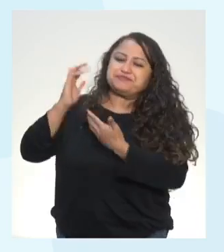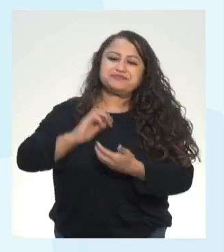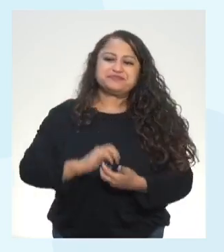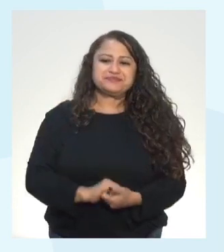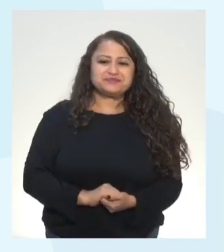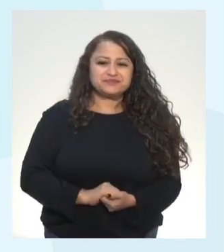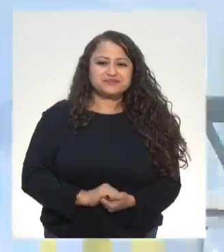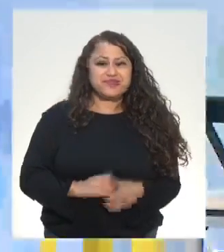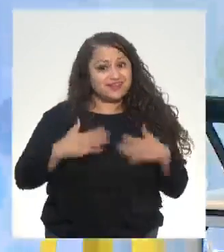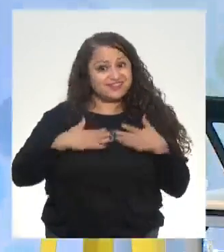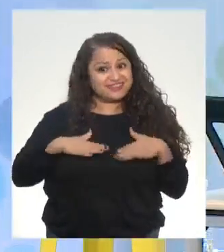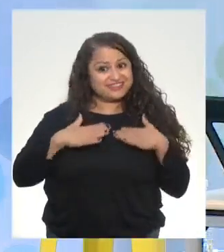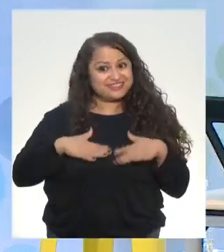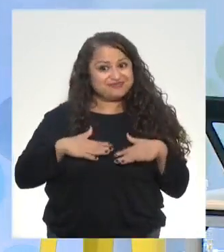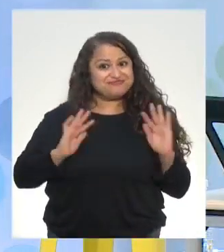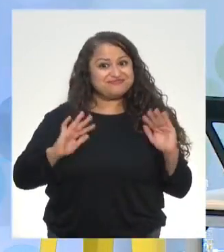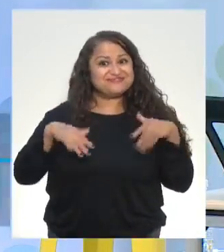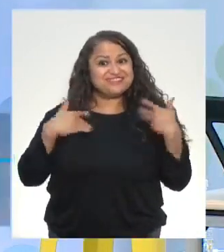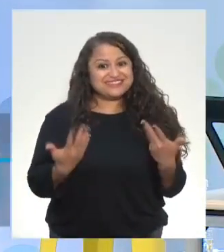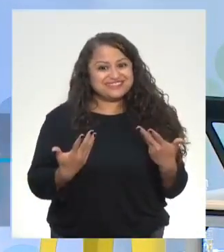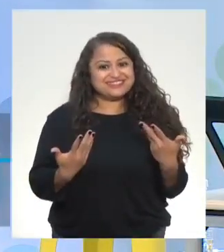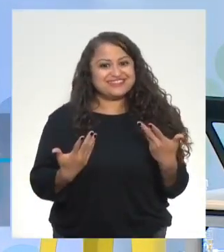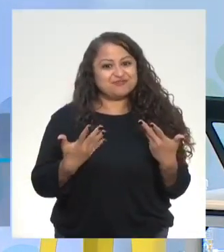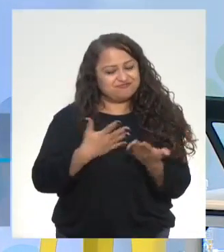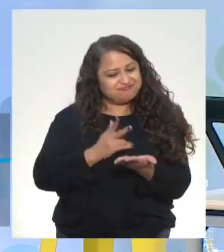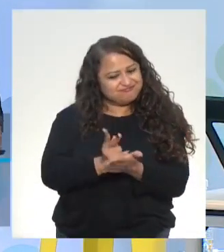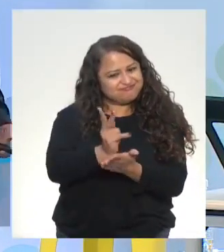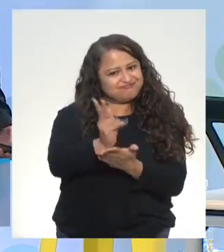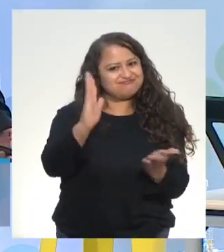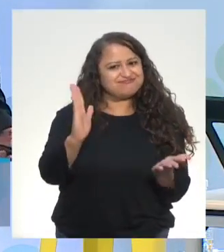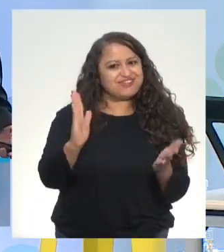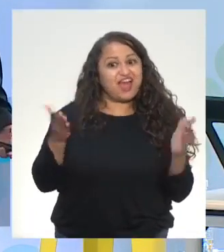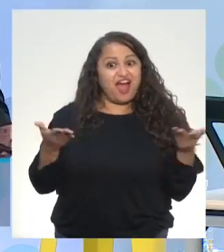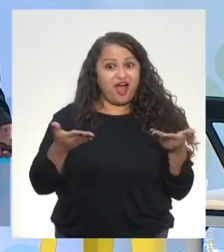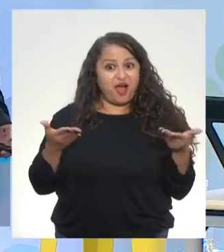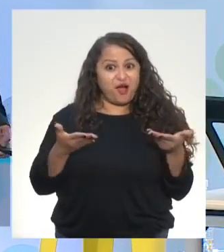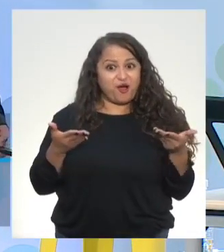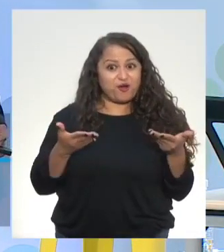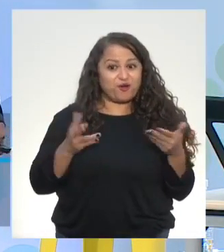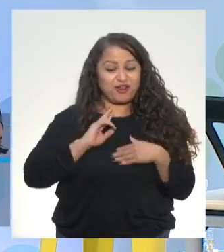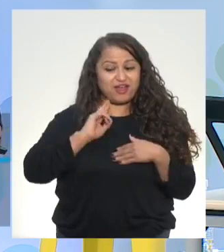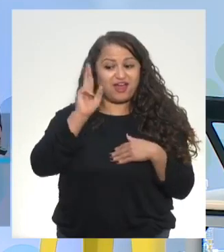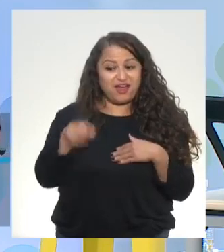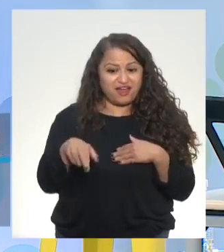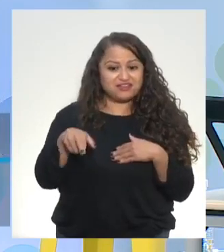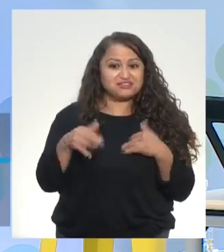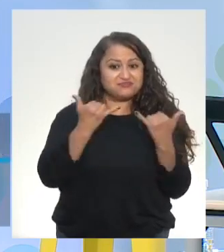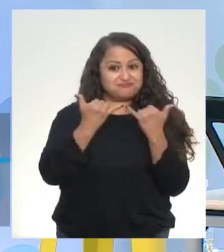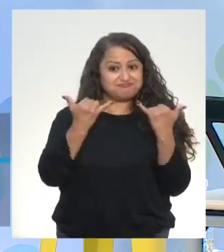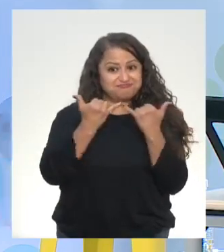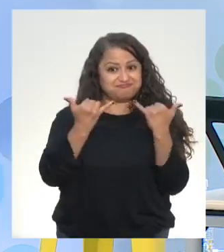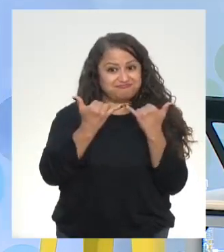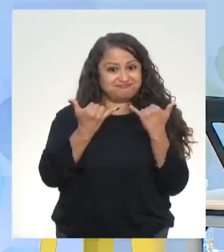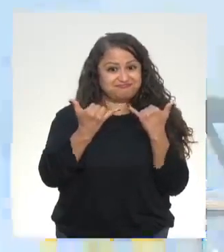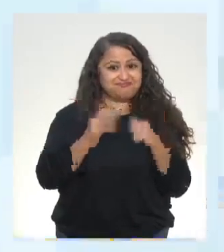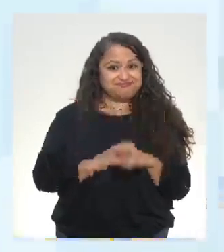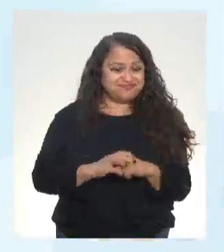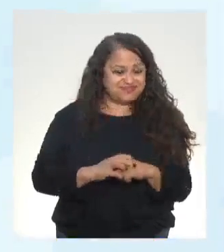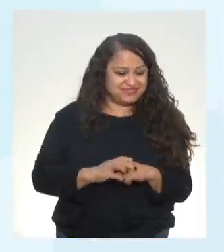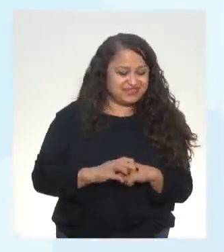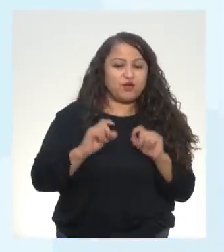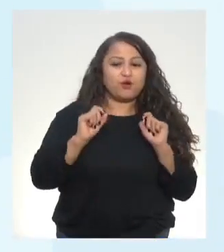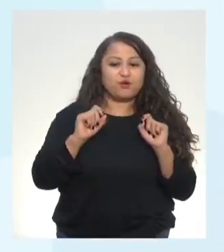ao quadrado é 8 vezes 8, então eu posso substituir pelo 64. E